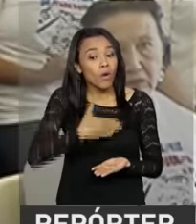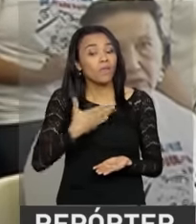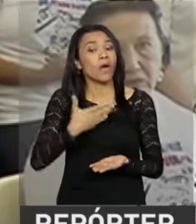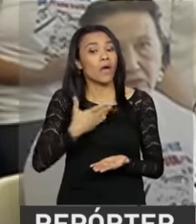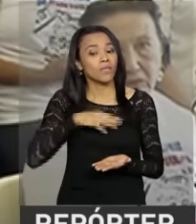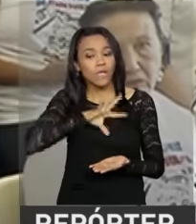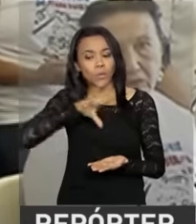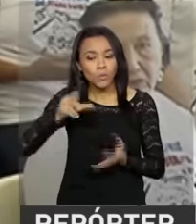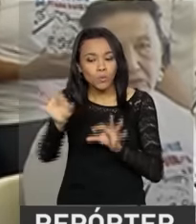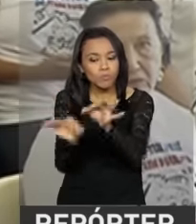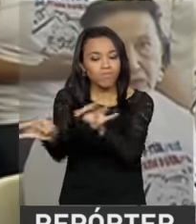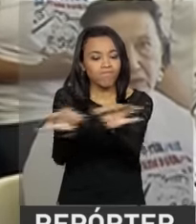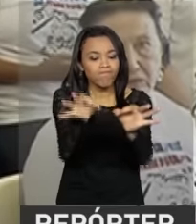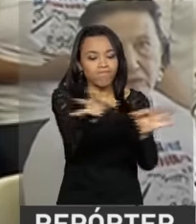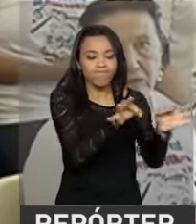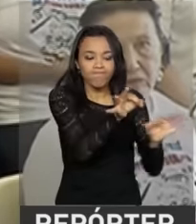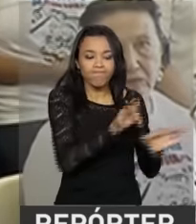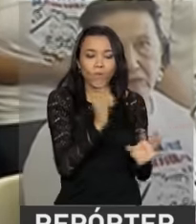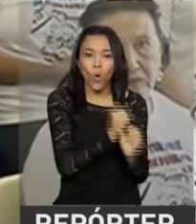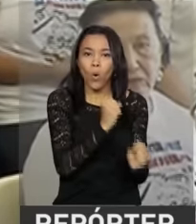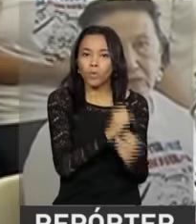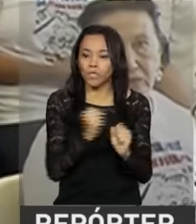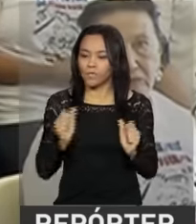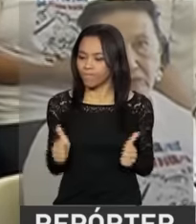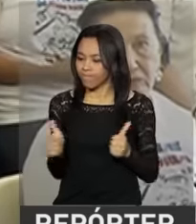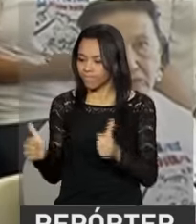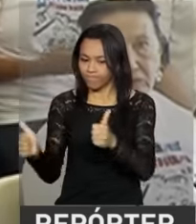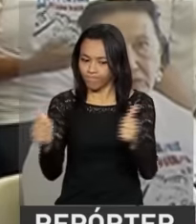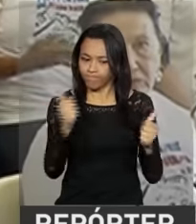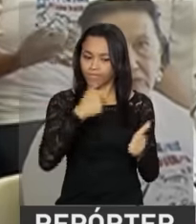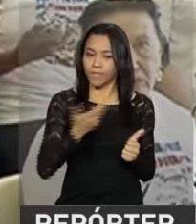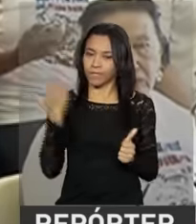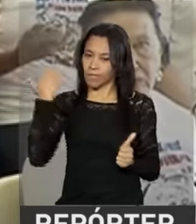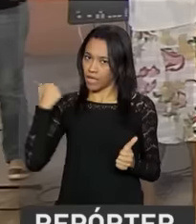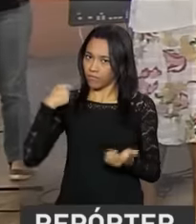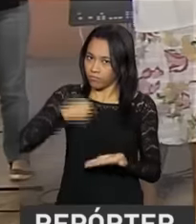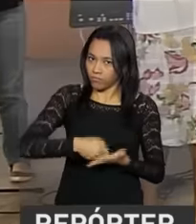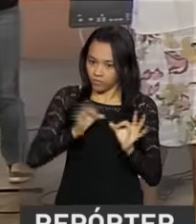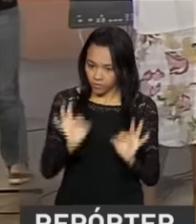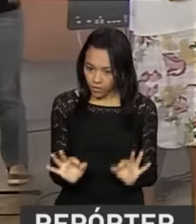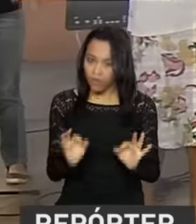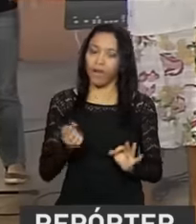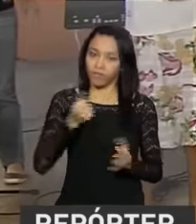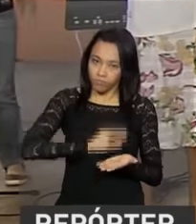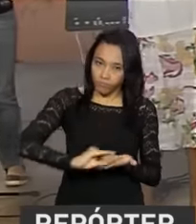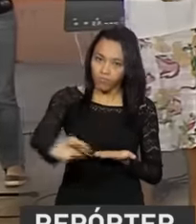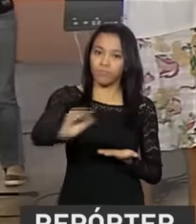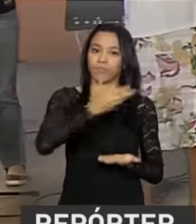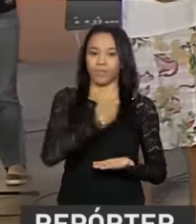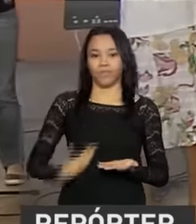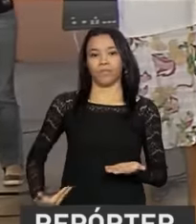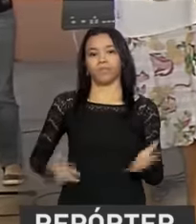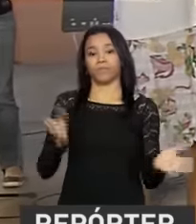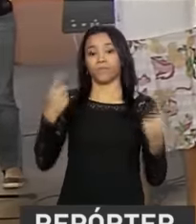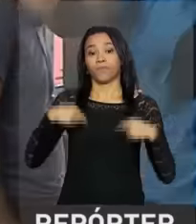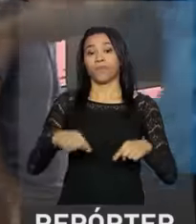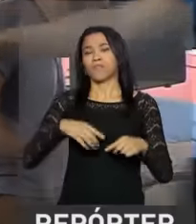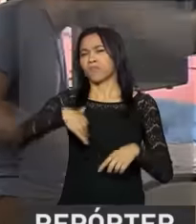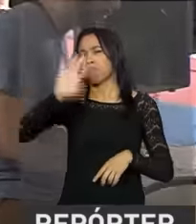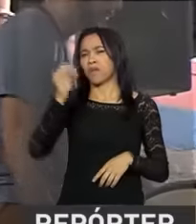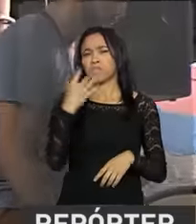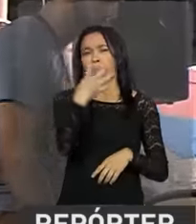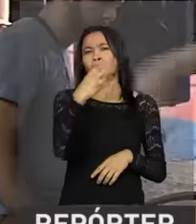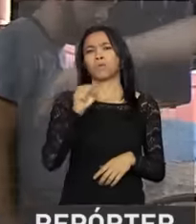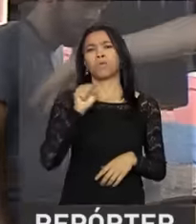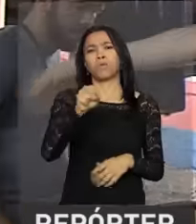está tudo em ordem com a prestação de contas de parcelas anteriores. Em todo o país, são mais de 4 mil pontos que